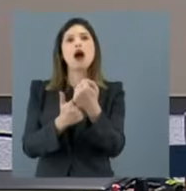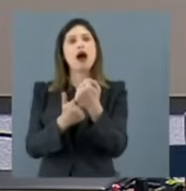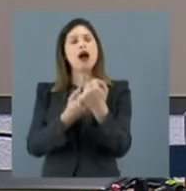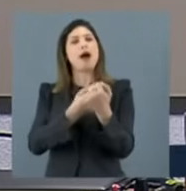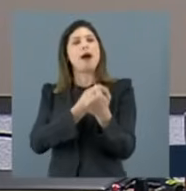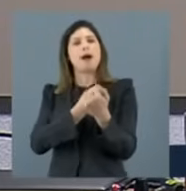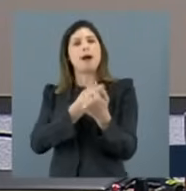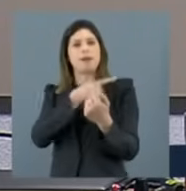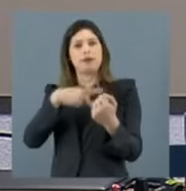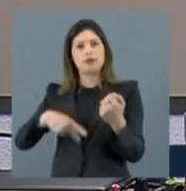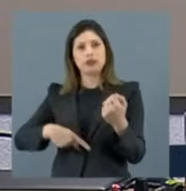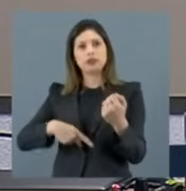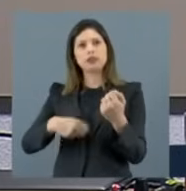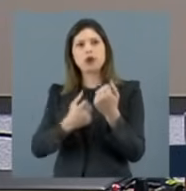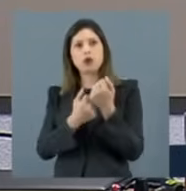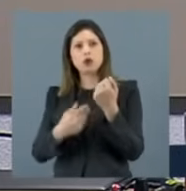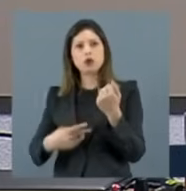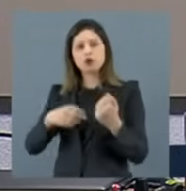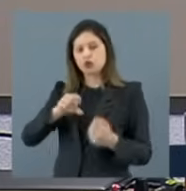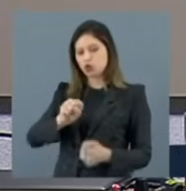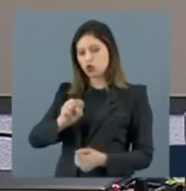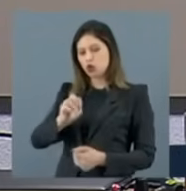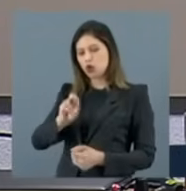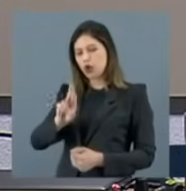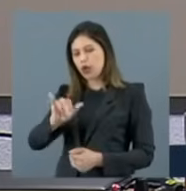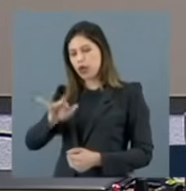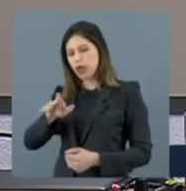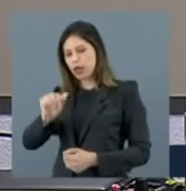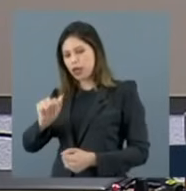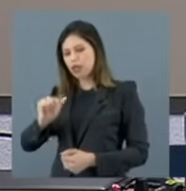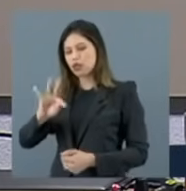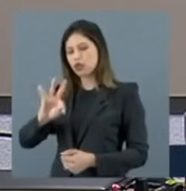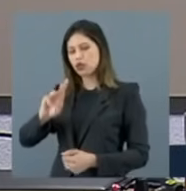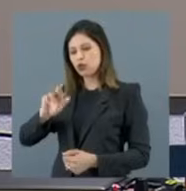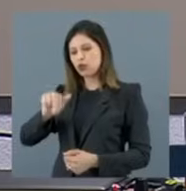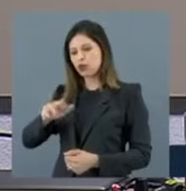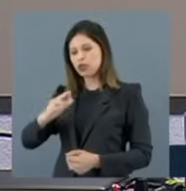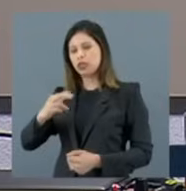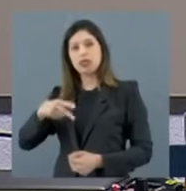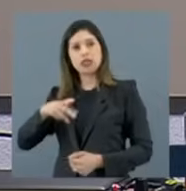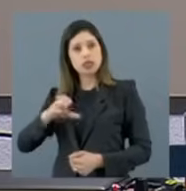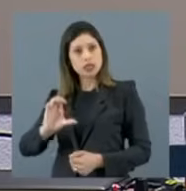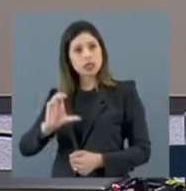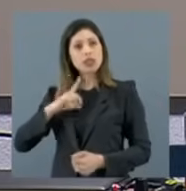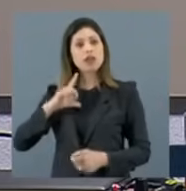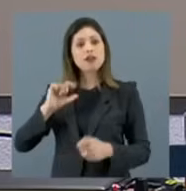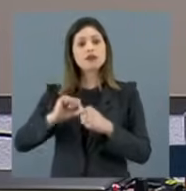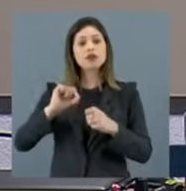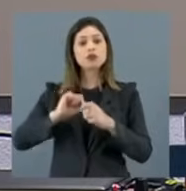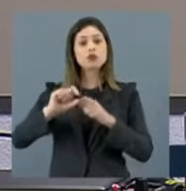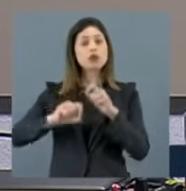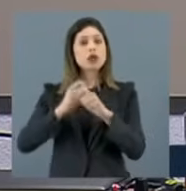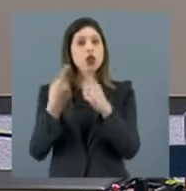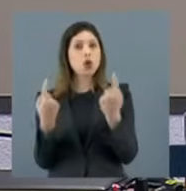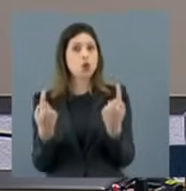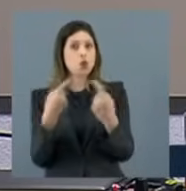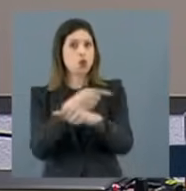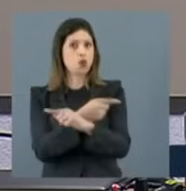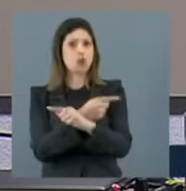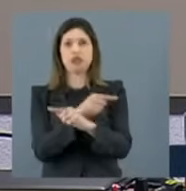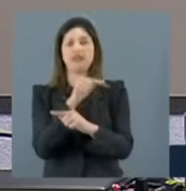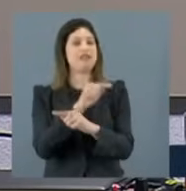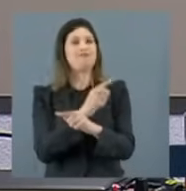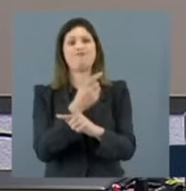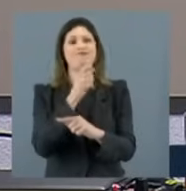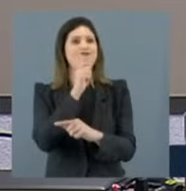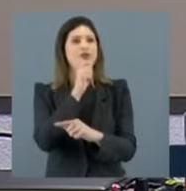Portanto, Marco Sintra, ele é um opositor ao Bolsonaro. Não pode receber a